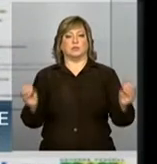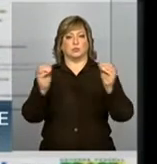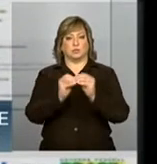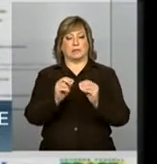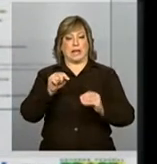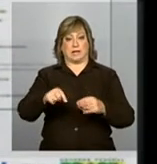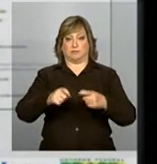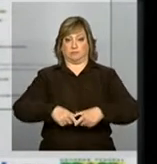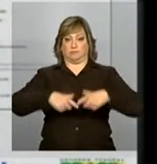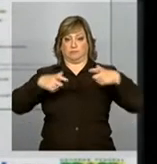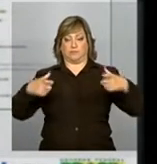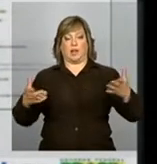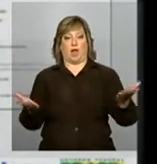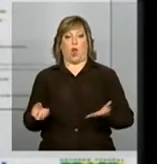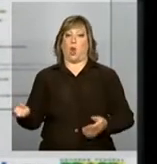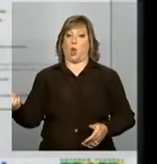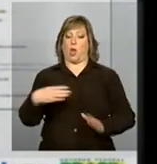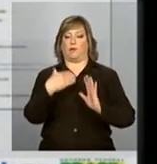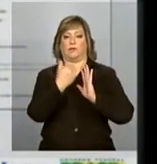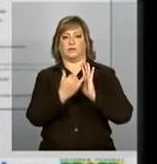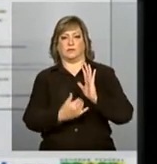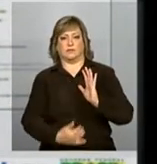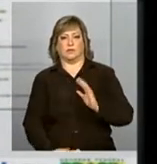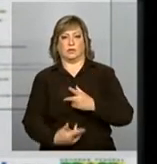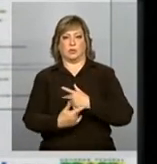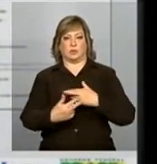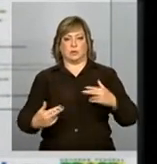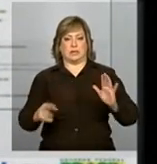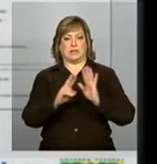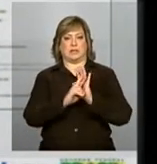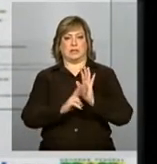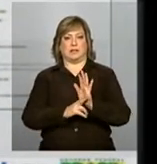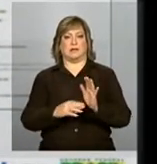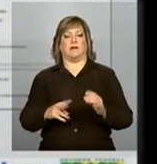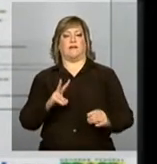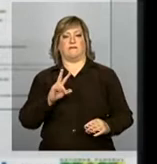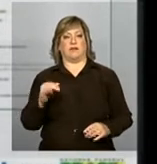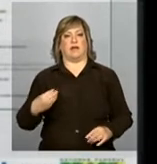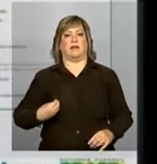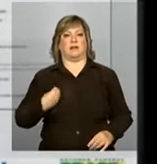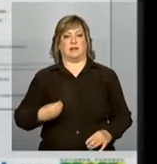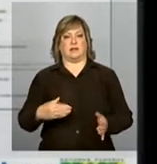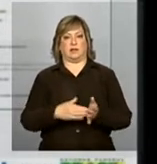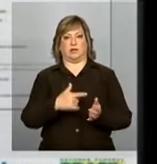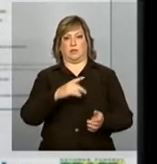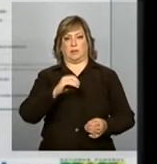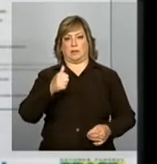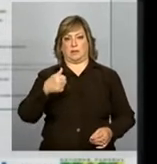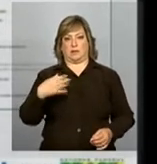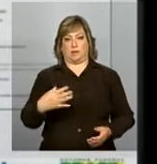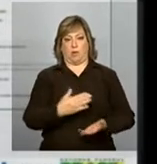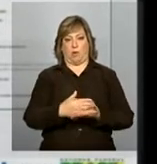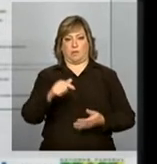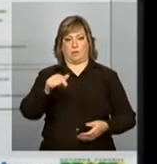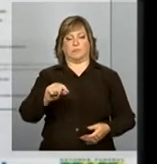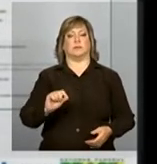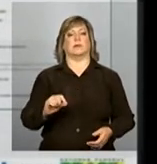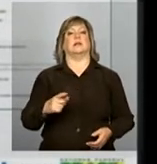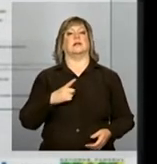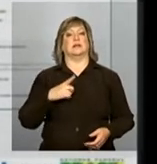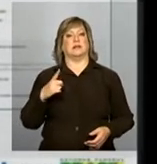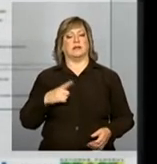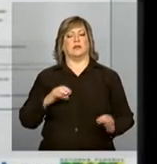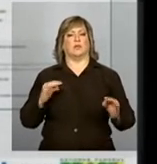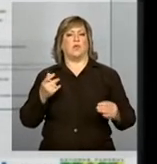esta ampliação, esse novo rol de procedimentos que vai valer até 2014, teve recorde de participação entre todas